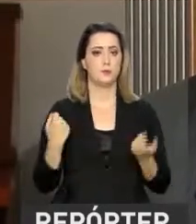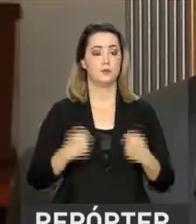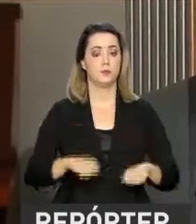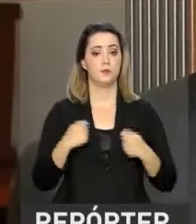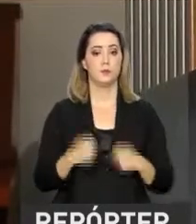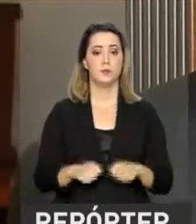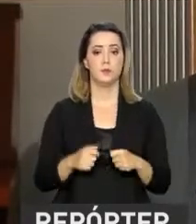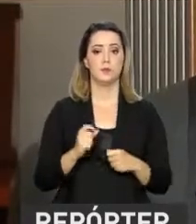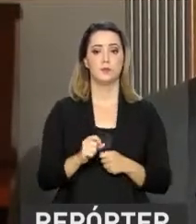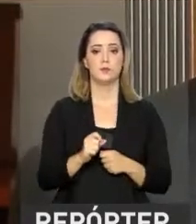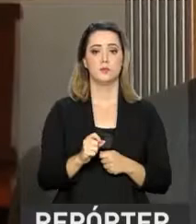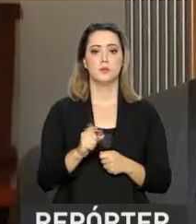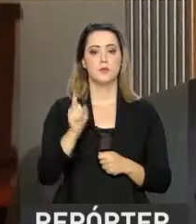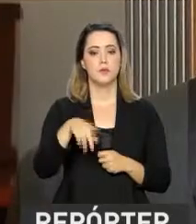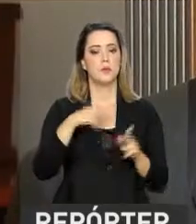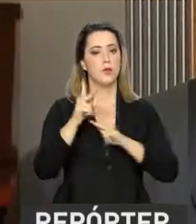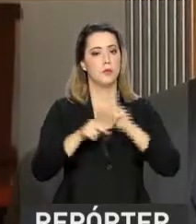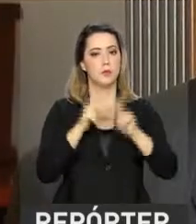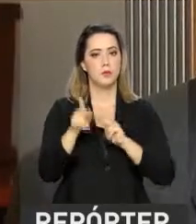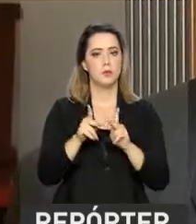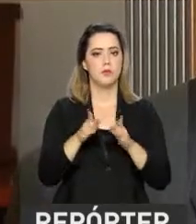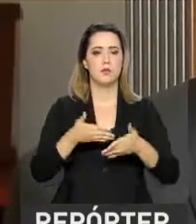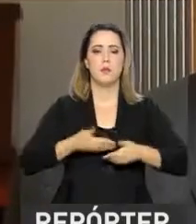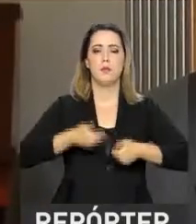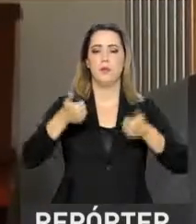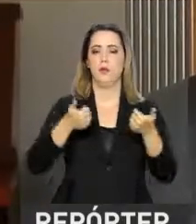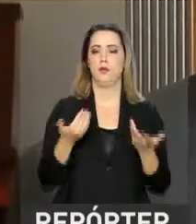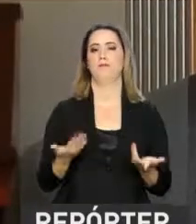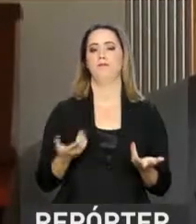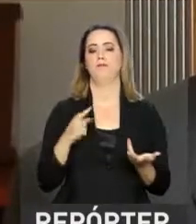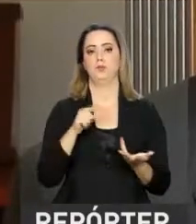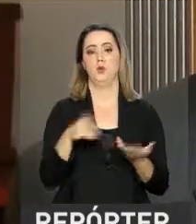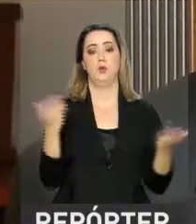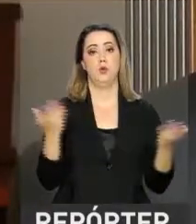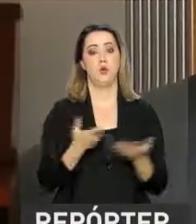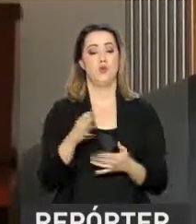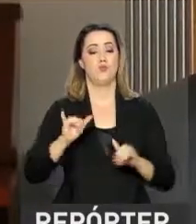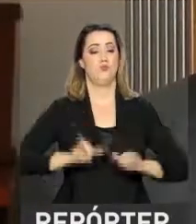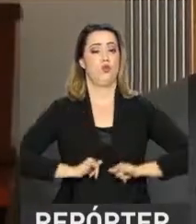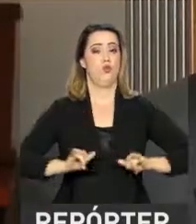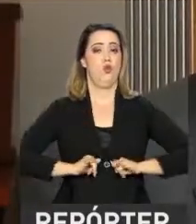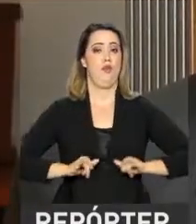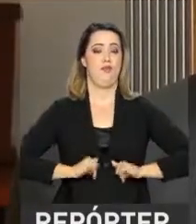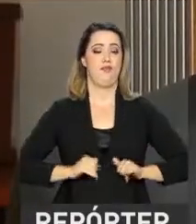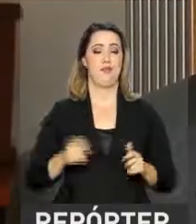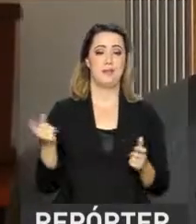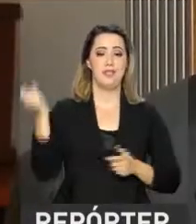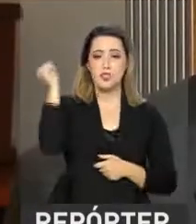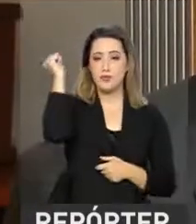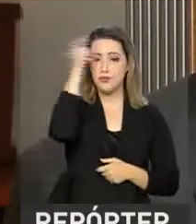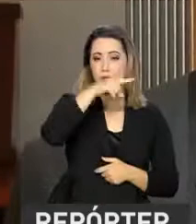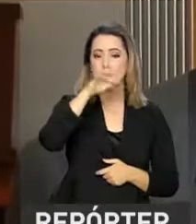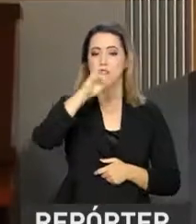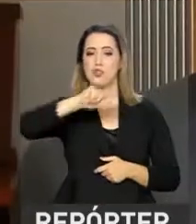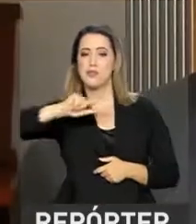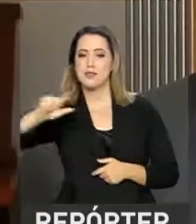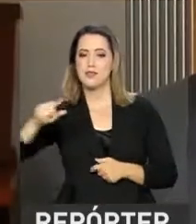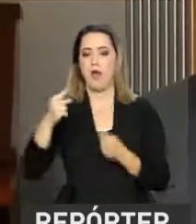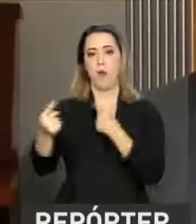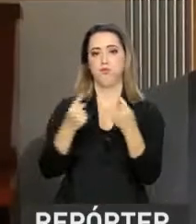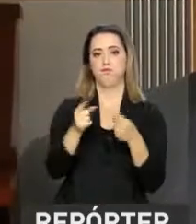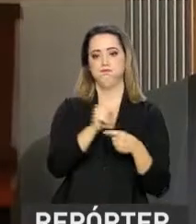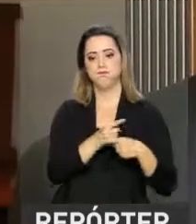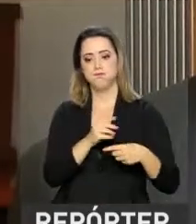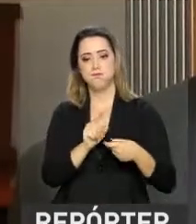necessários, a população é que vai ser a beneficiária. Hoje ela está sofrendo pela dificuldade fiscal dos municípios. Com